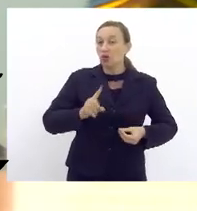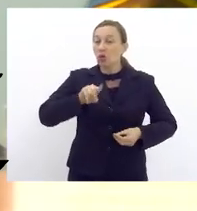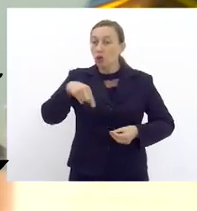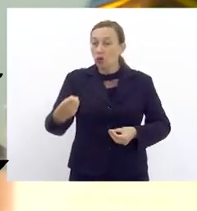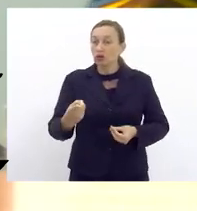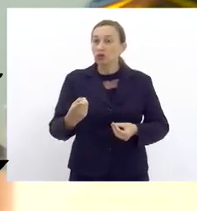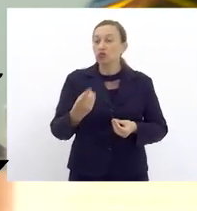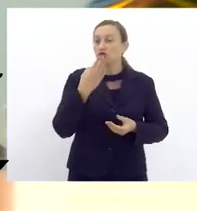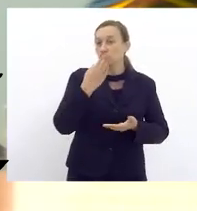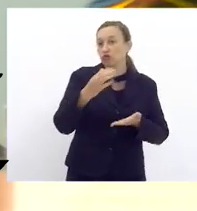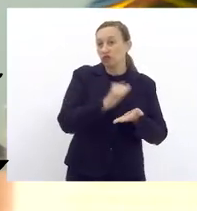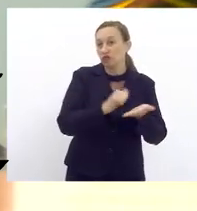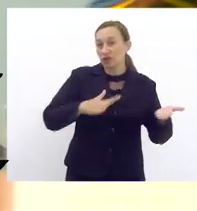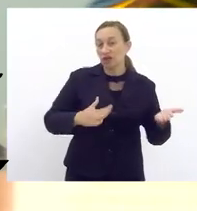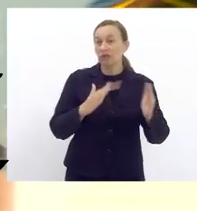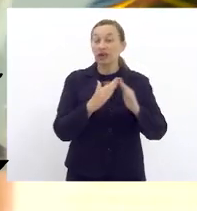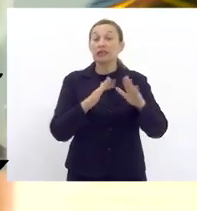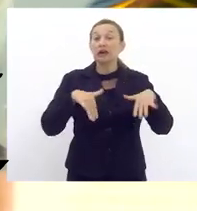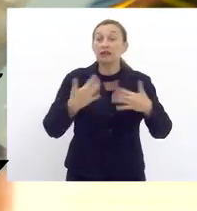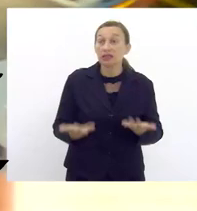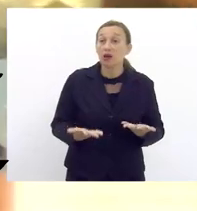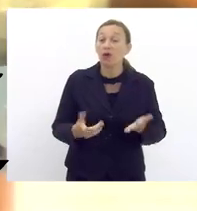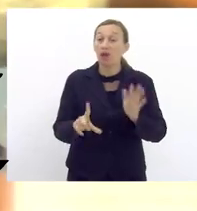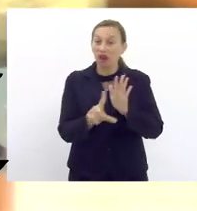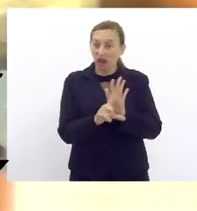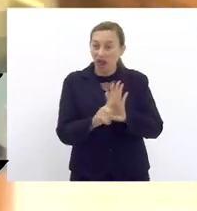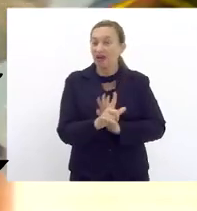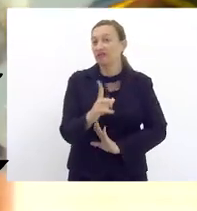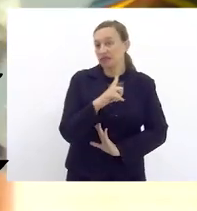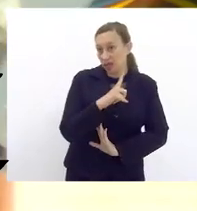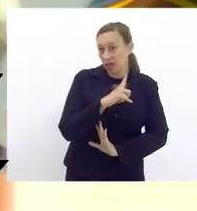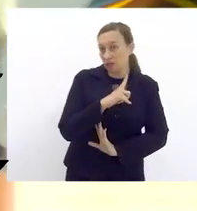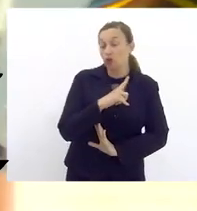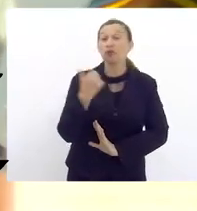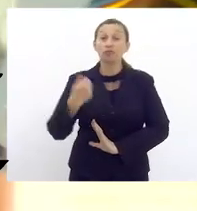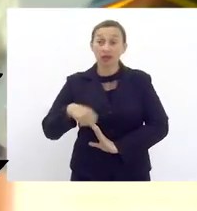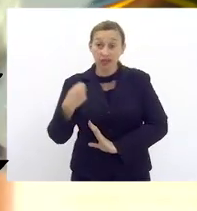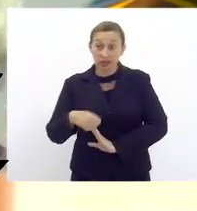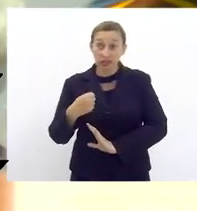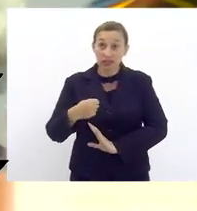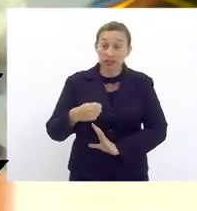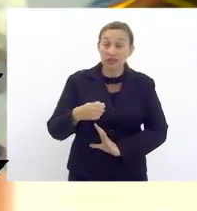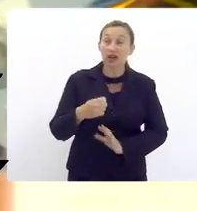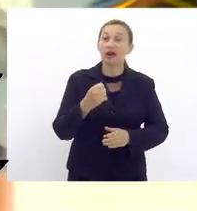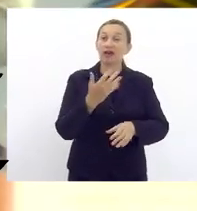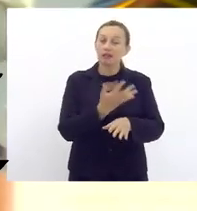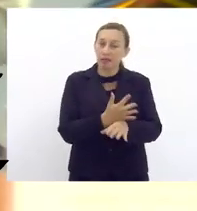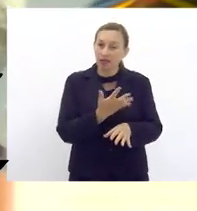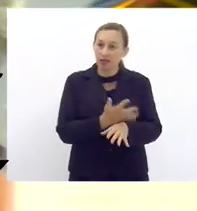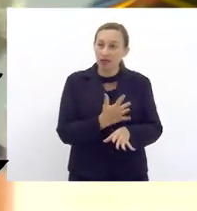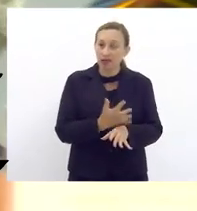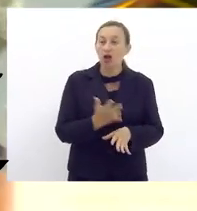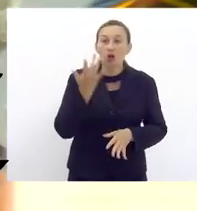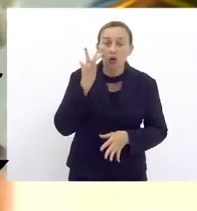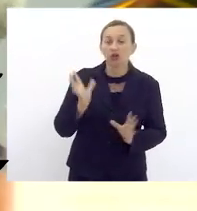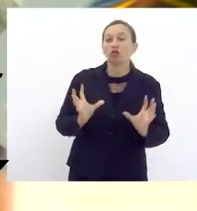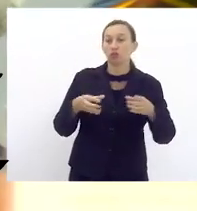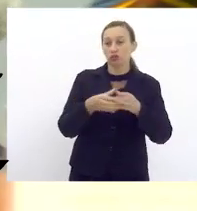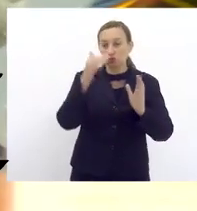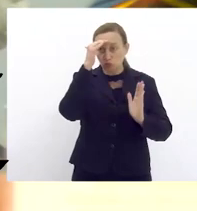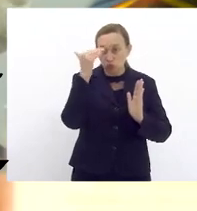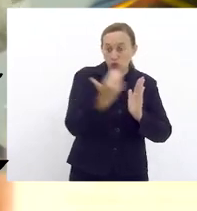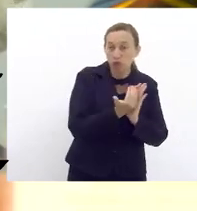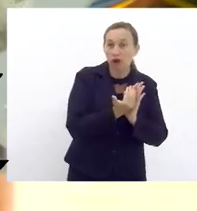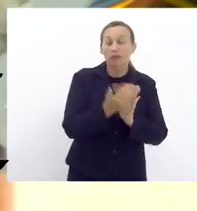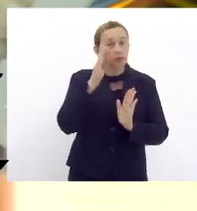para aquela criança né então assim leis nós temos o que a gente precisa colocar isso em prática e eu acho que a comissão do cumpre se